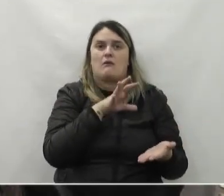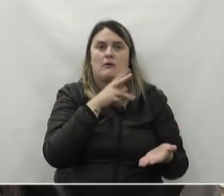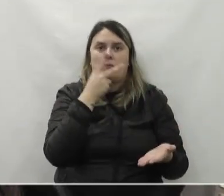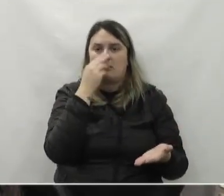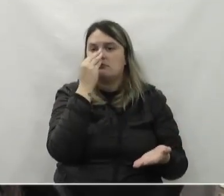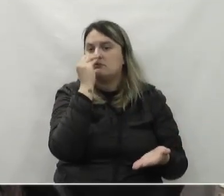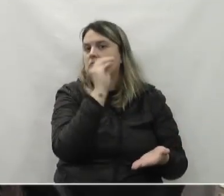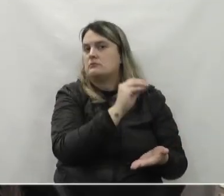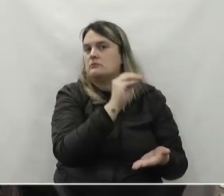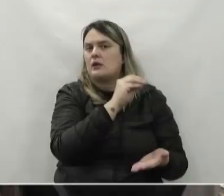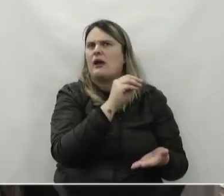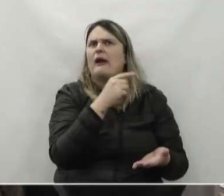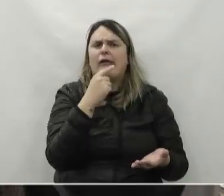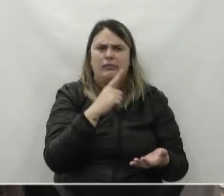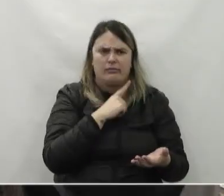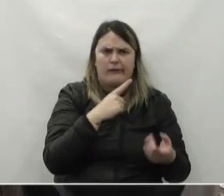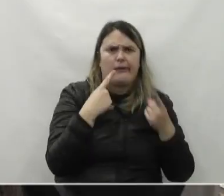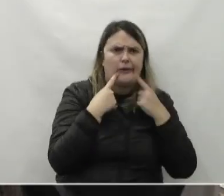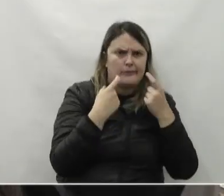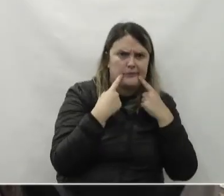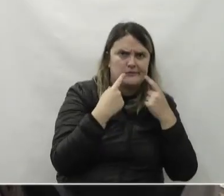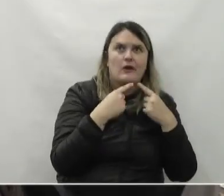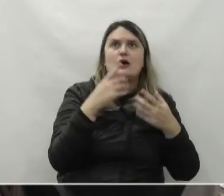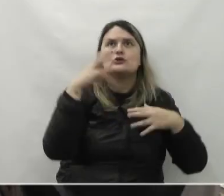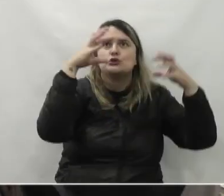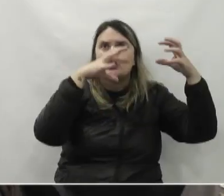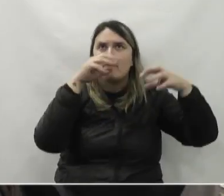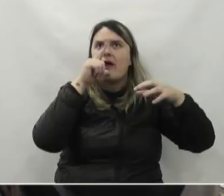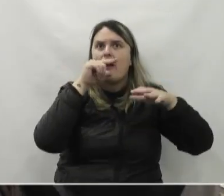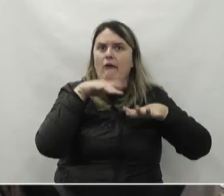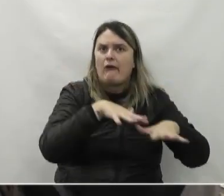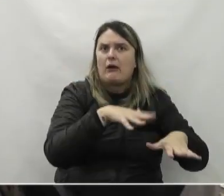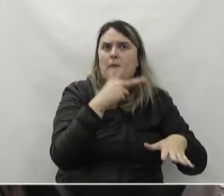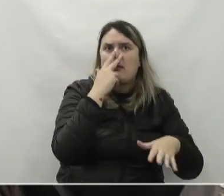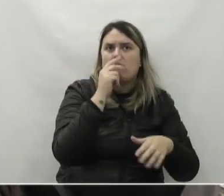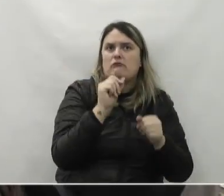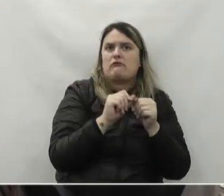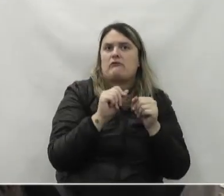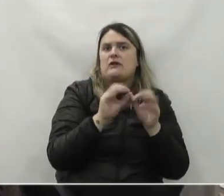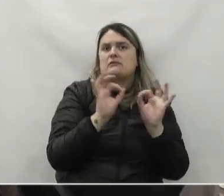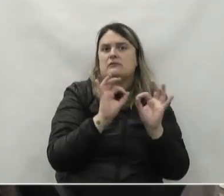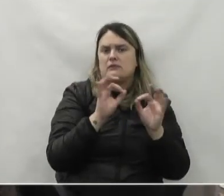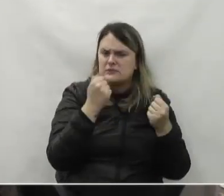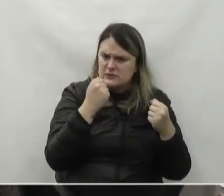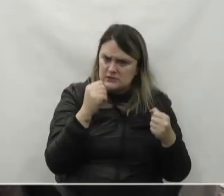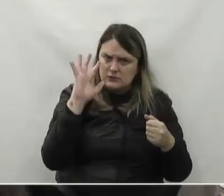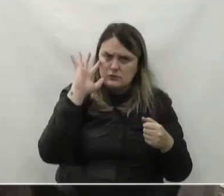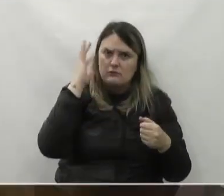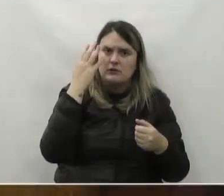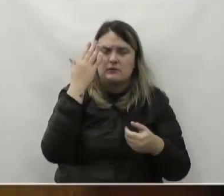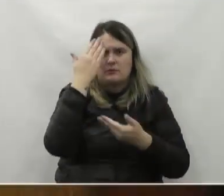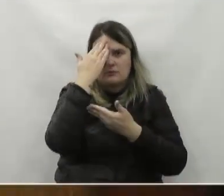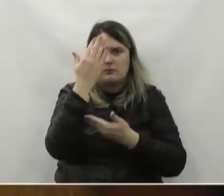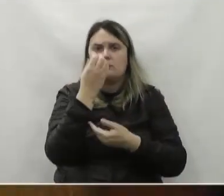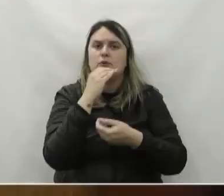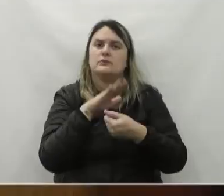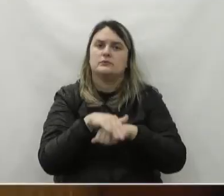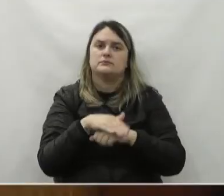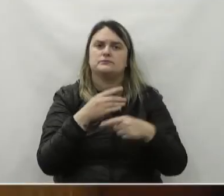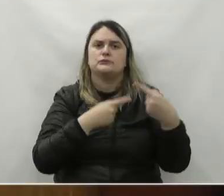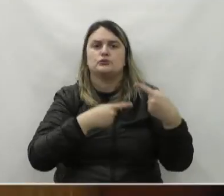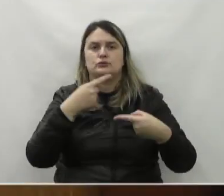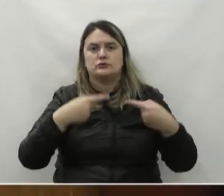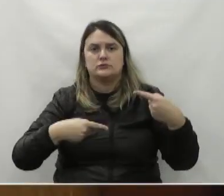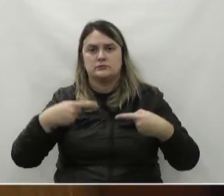simplesmente ouvir tais relatos e ficarmos de braços cruzados. Obrigado, senhor presidente. Boa noite. Em